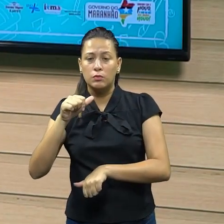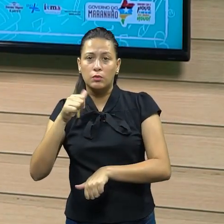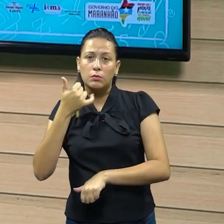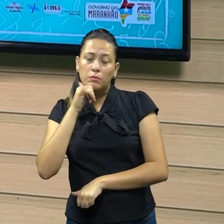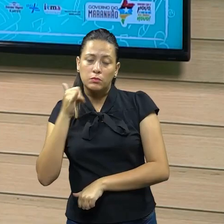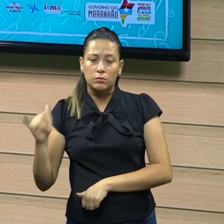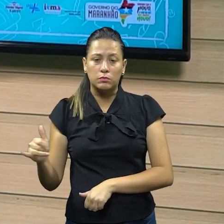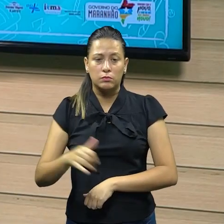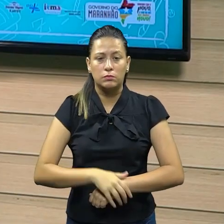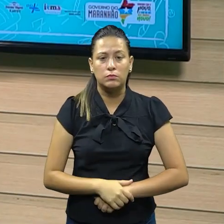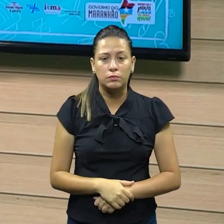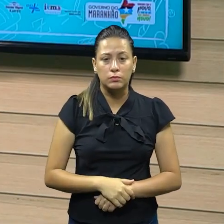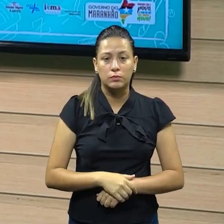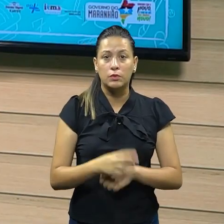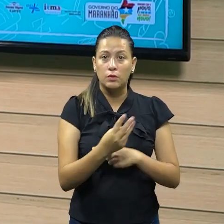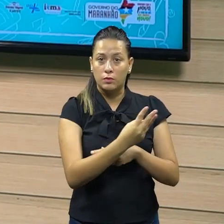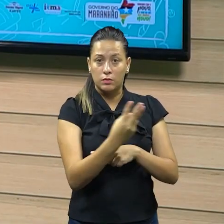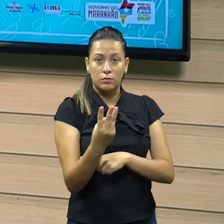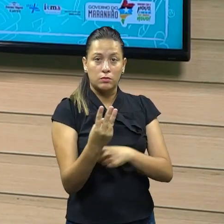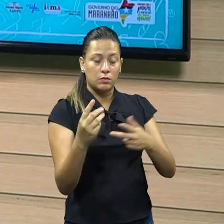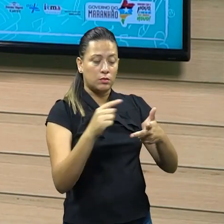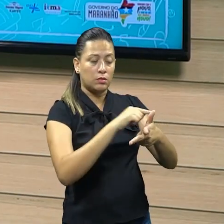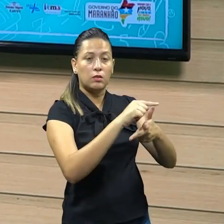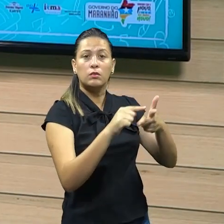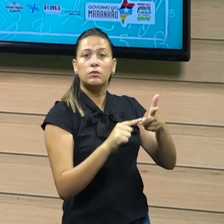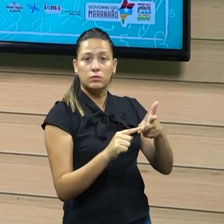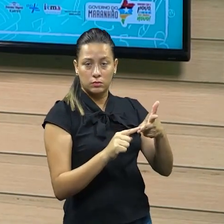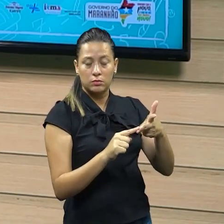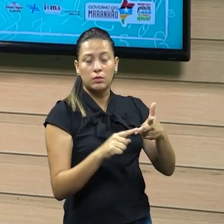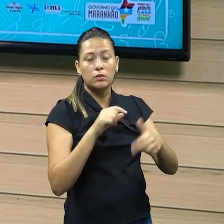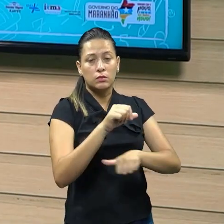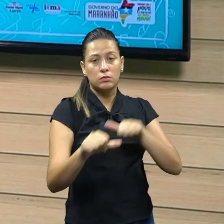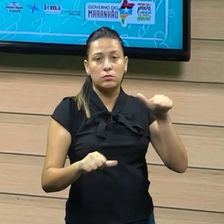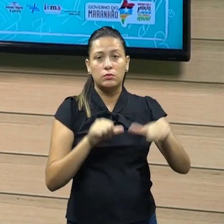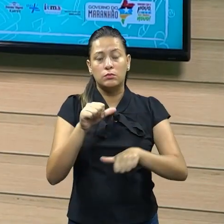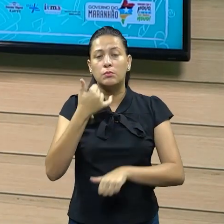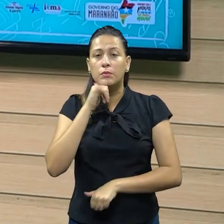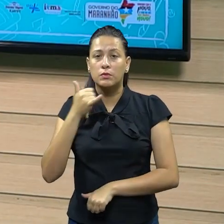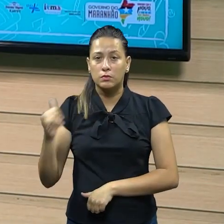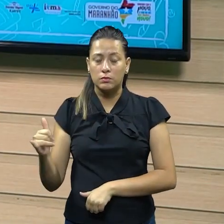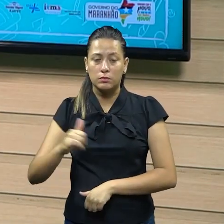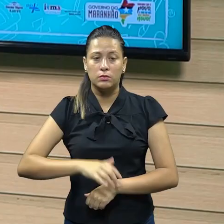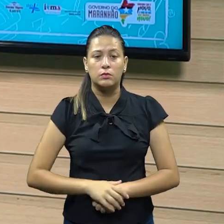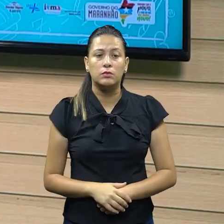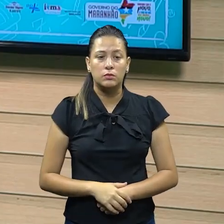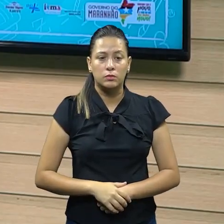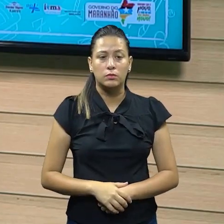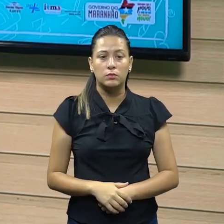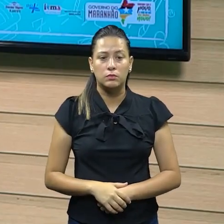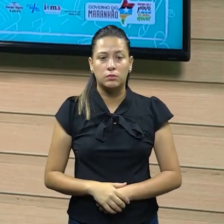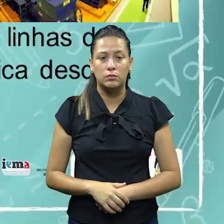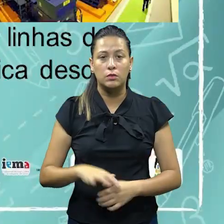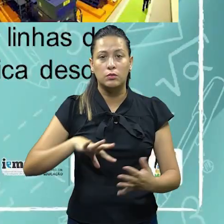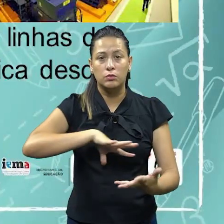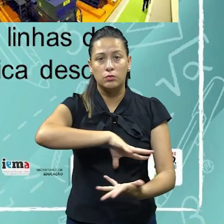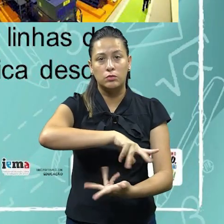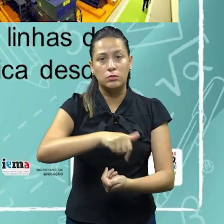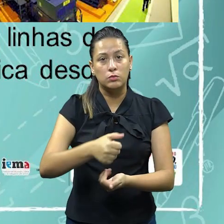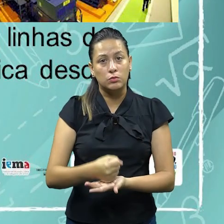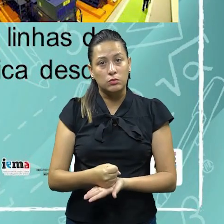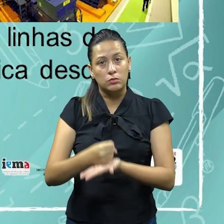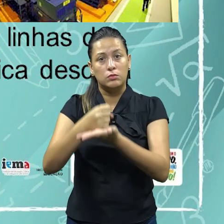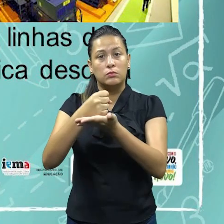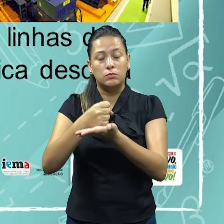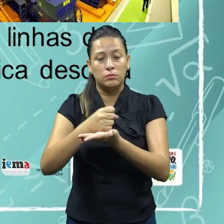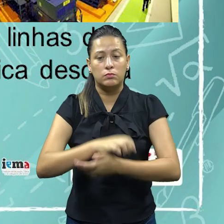essas 3, inicialmente, são as 3 formas de conversão de energia mais sustentável, mais limpa que existe.